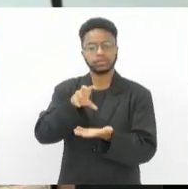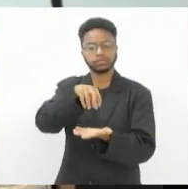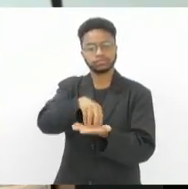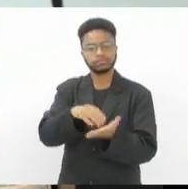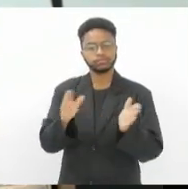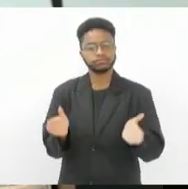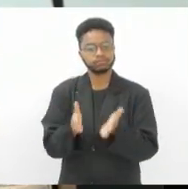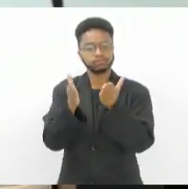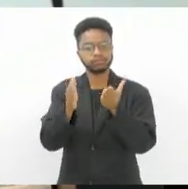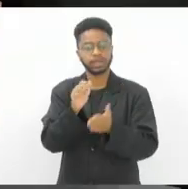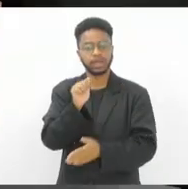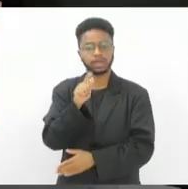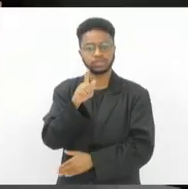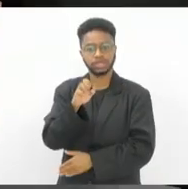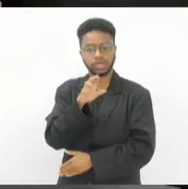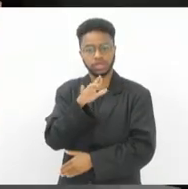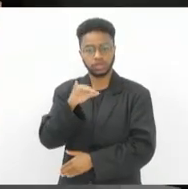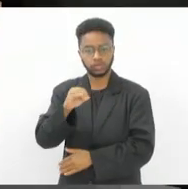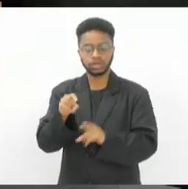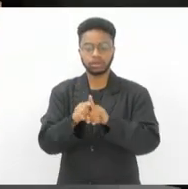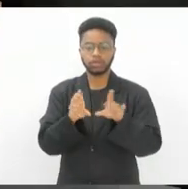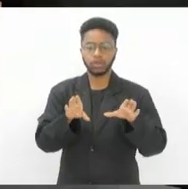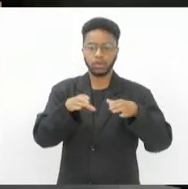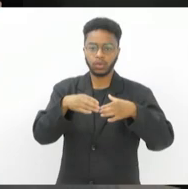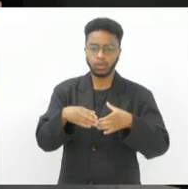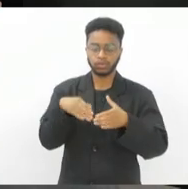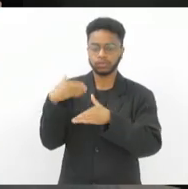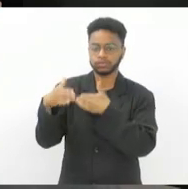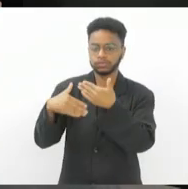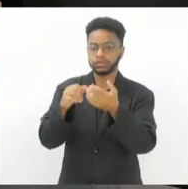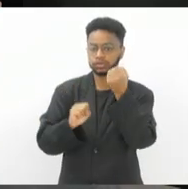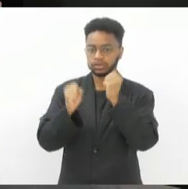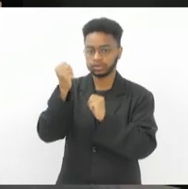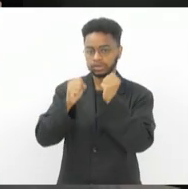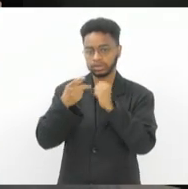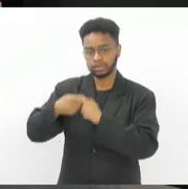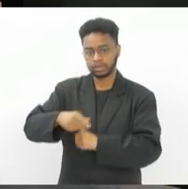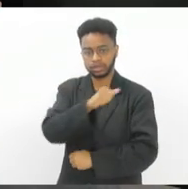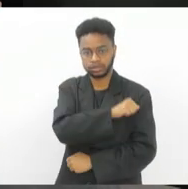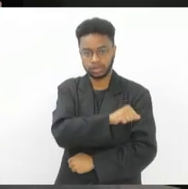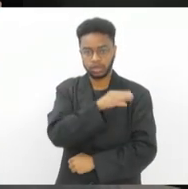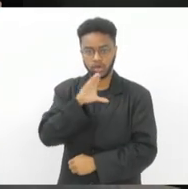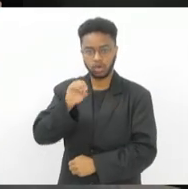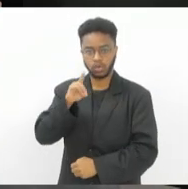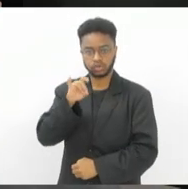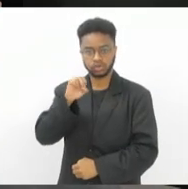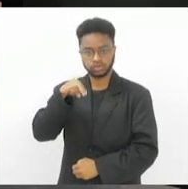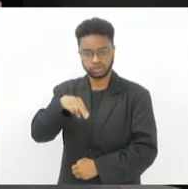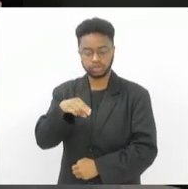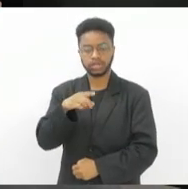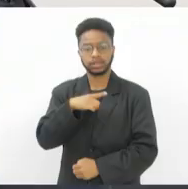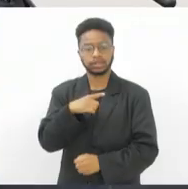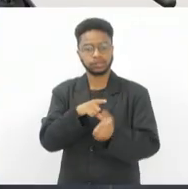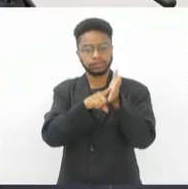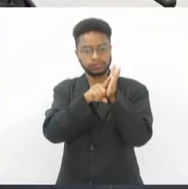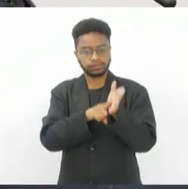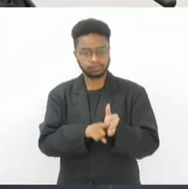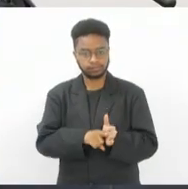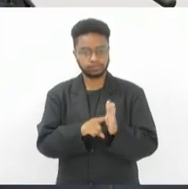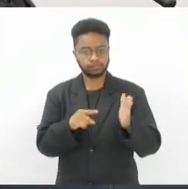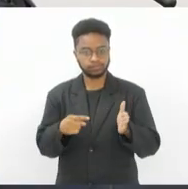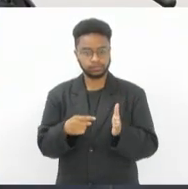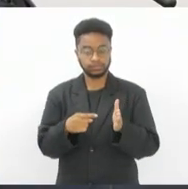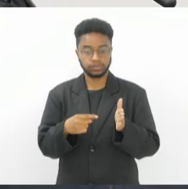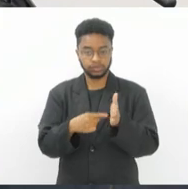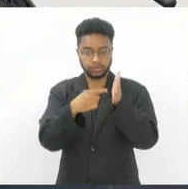Estado do Rio, a AGRIO, e a Companhia de Desenvolvimento Industrial do Estado do Rio, a CODIM, foram auditadas. O TCE